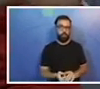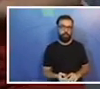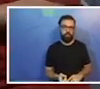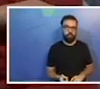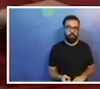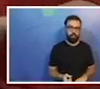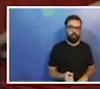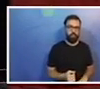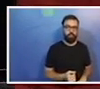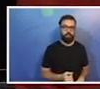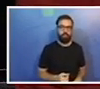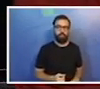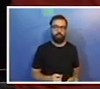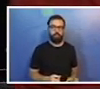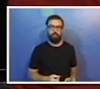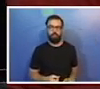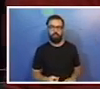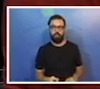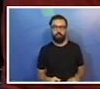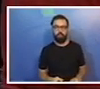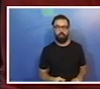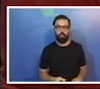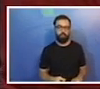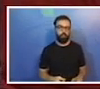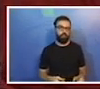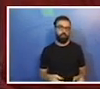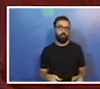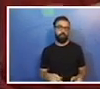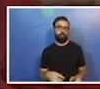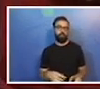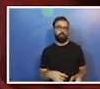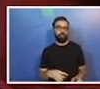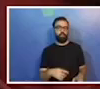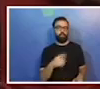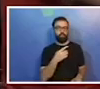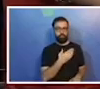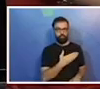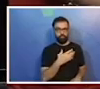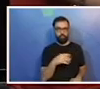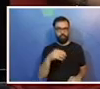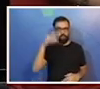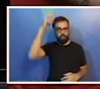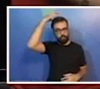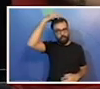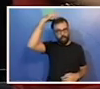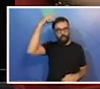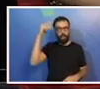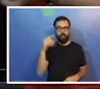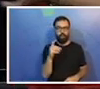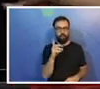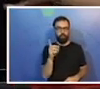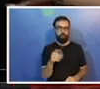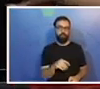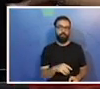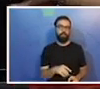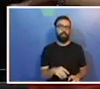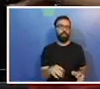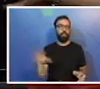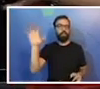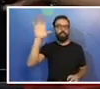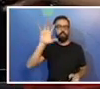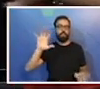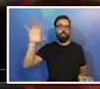no texto, no Nordeste. Ele era uma espécie invasora ou ele era uma